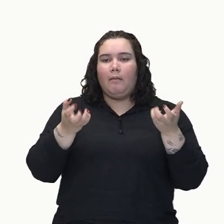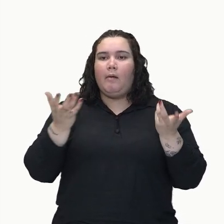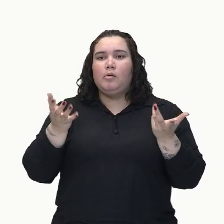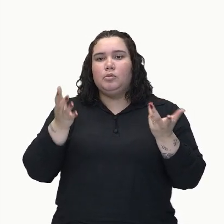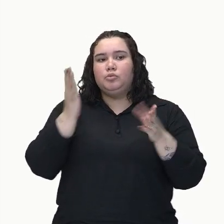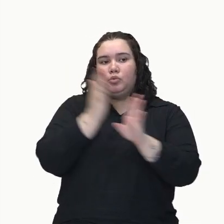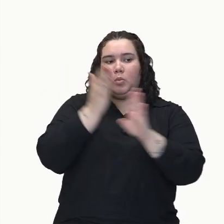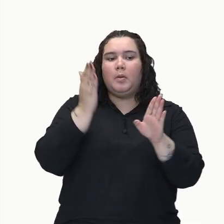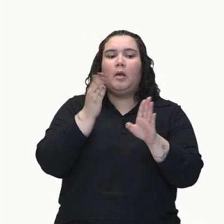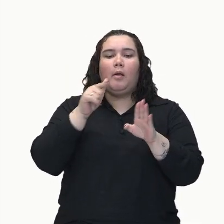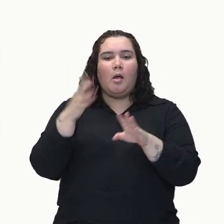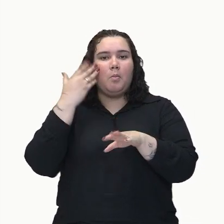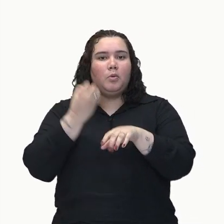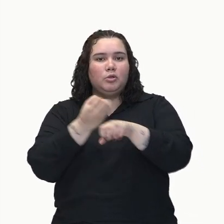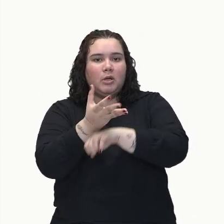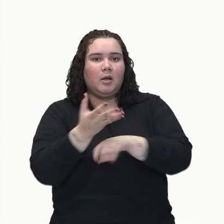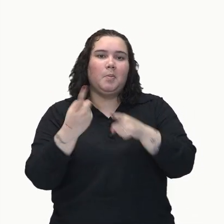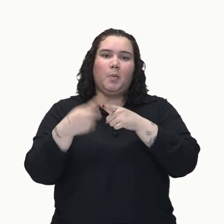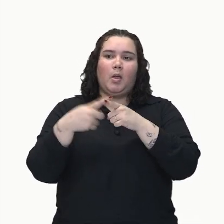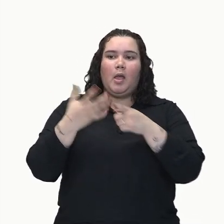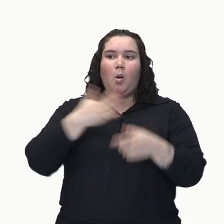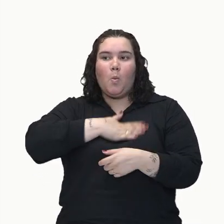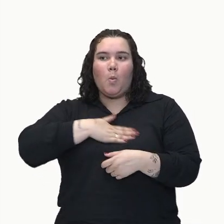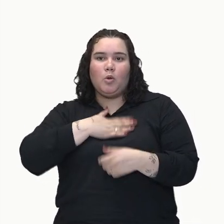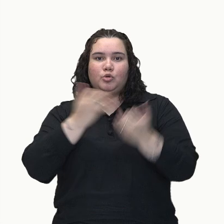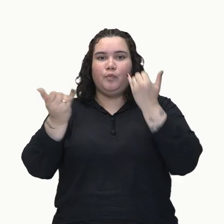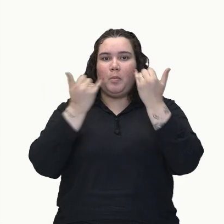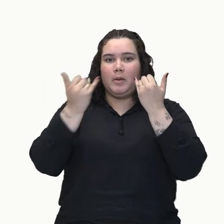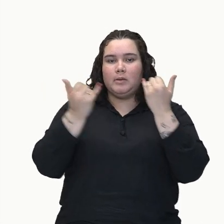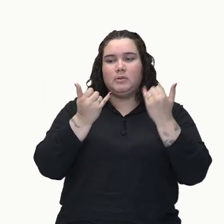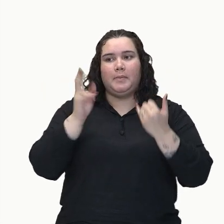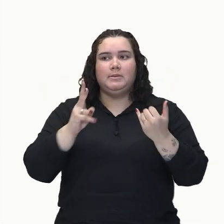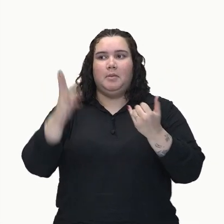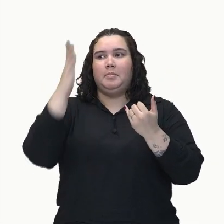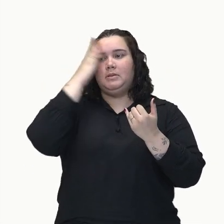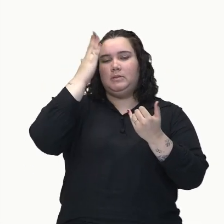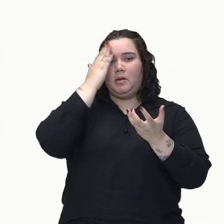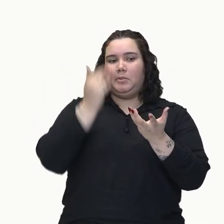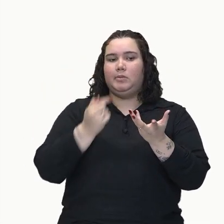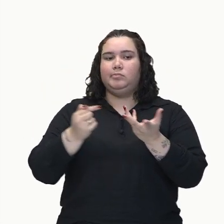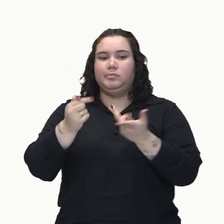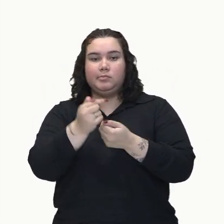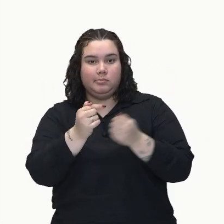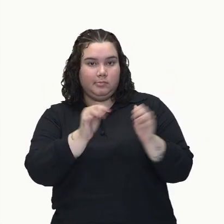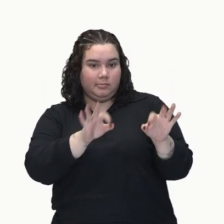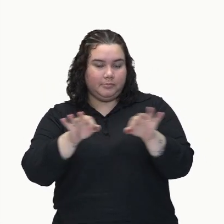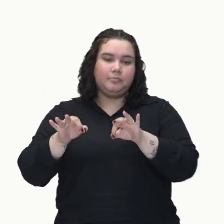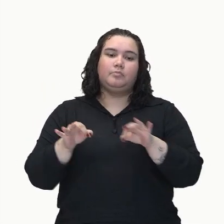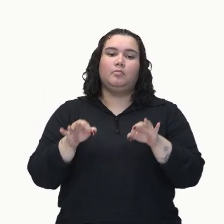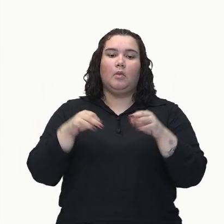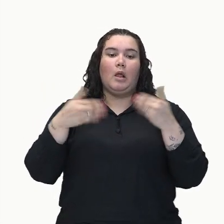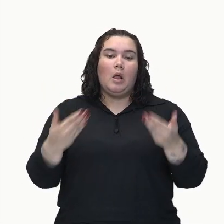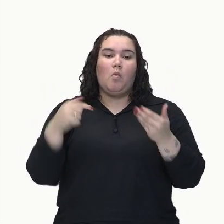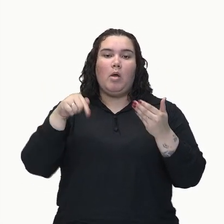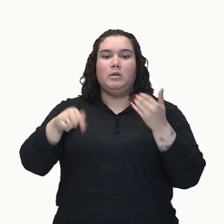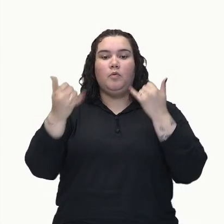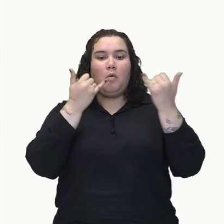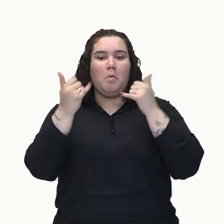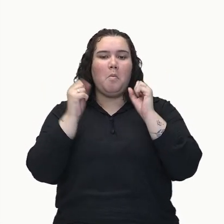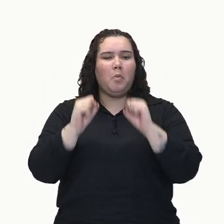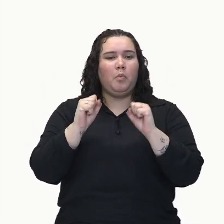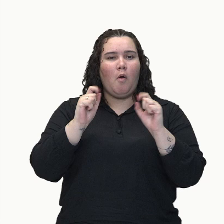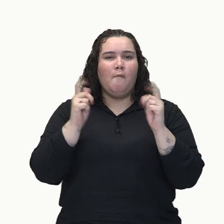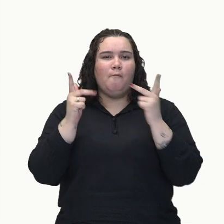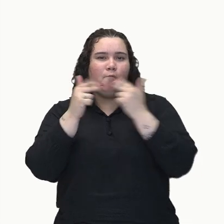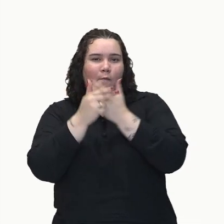de participar daqueles assuntos que gostam. No caso, se manter informado, no caso do podcast noticioso. Então, as notícias podem ser sobre